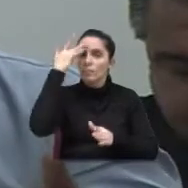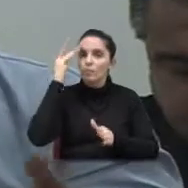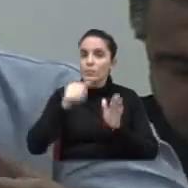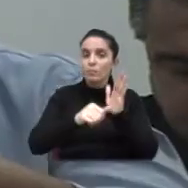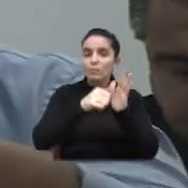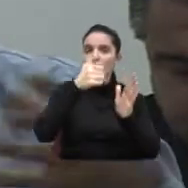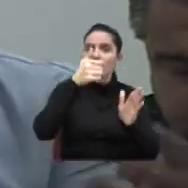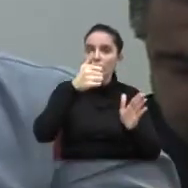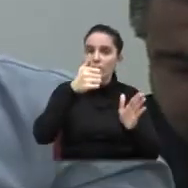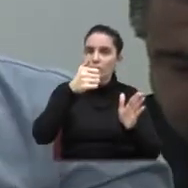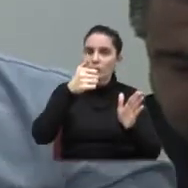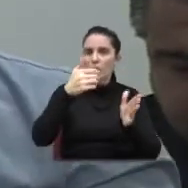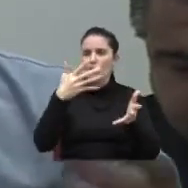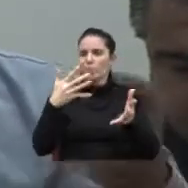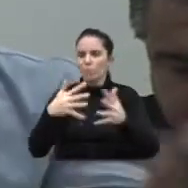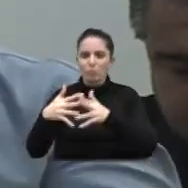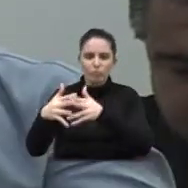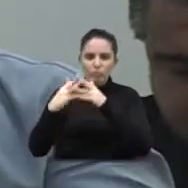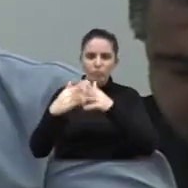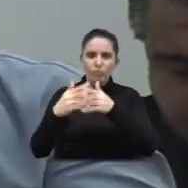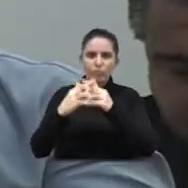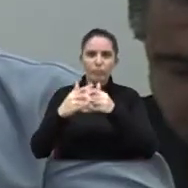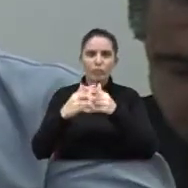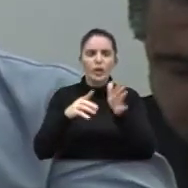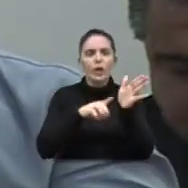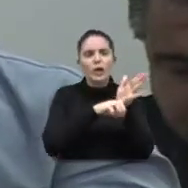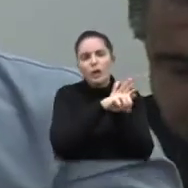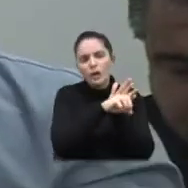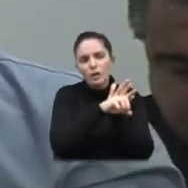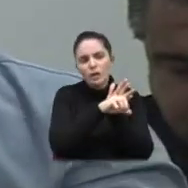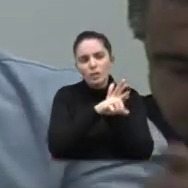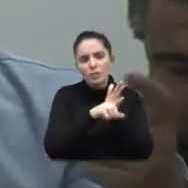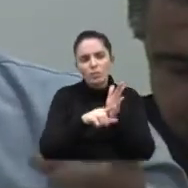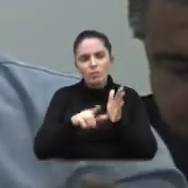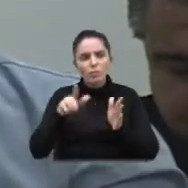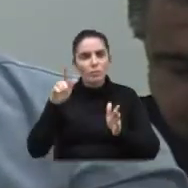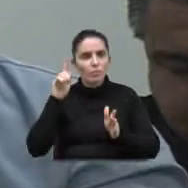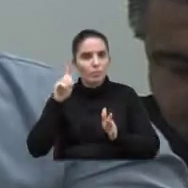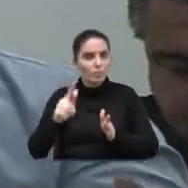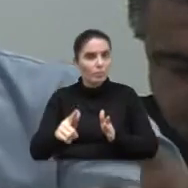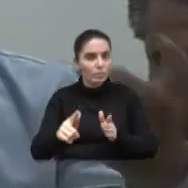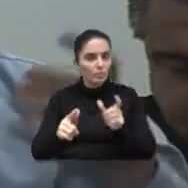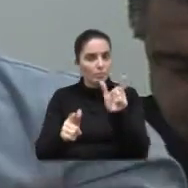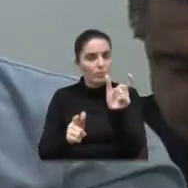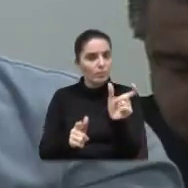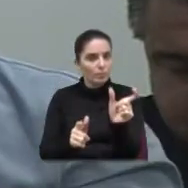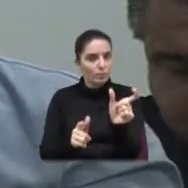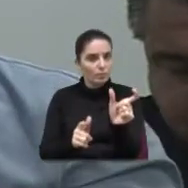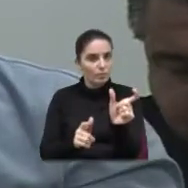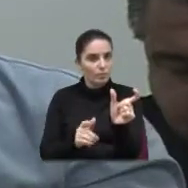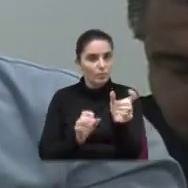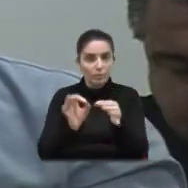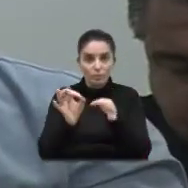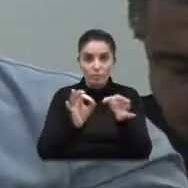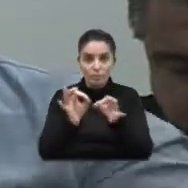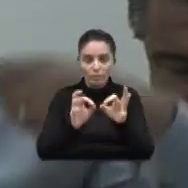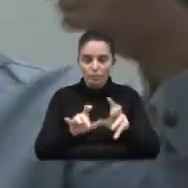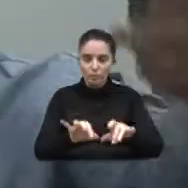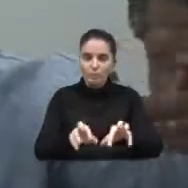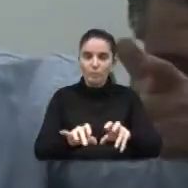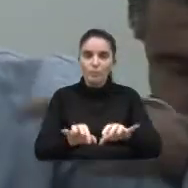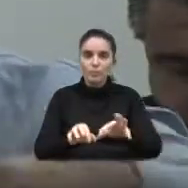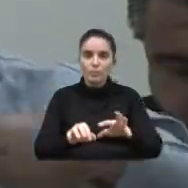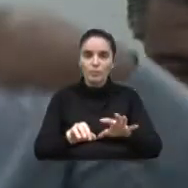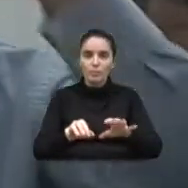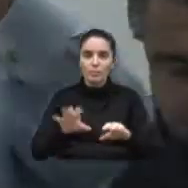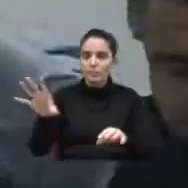Então, é tudo misturado. Aí eu fui perguntar para o gerente, ele disse que a senha é um programa de computador, que vai